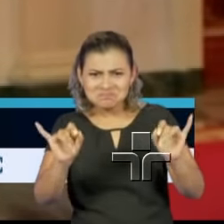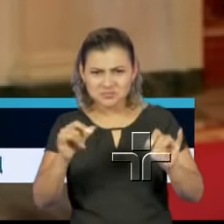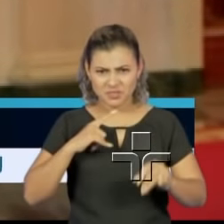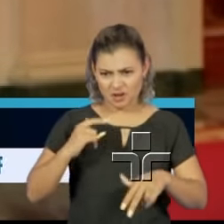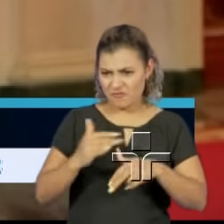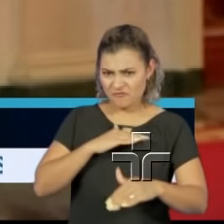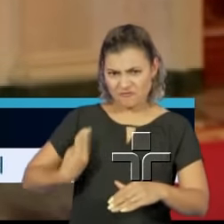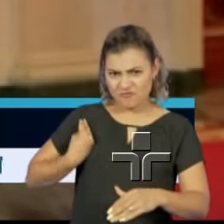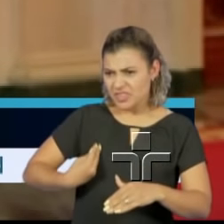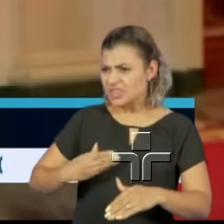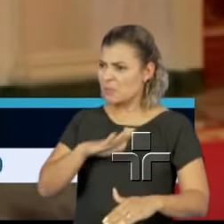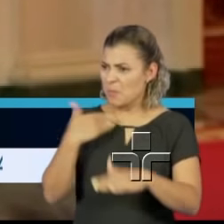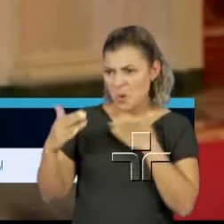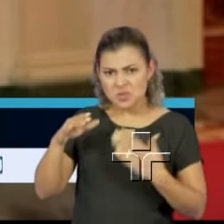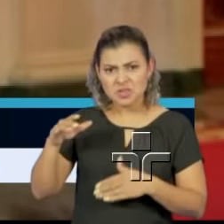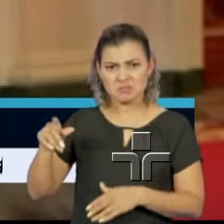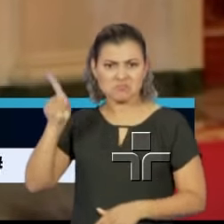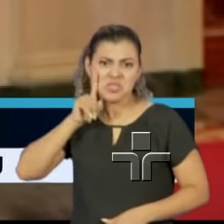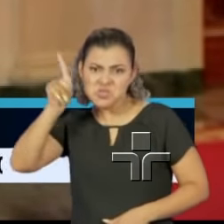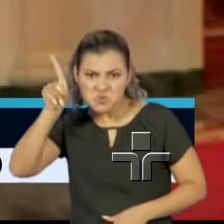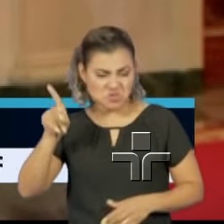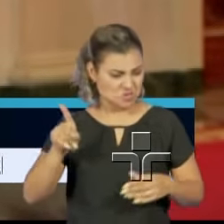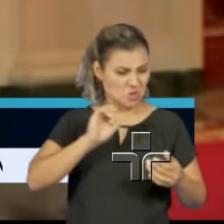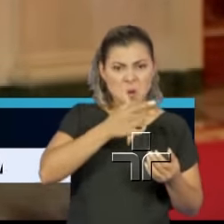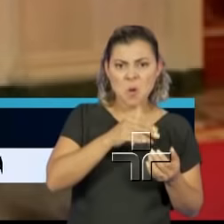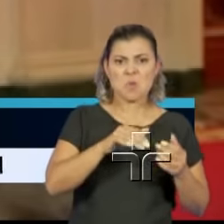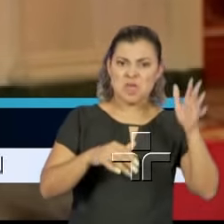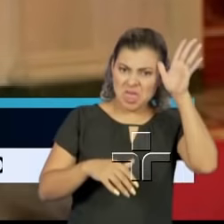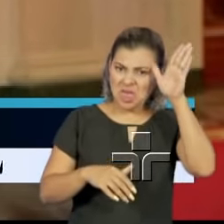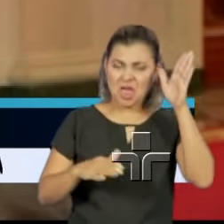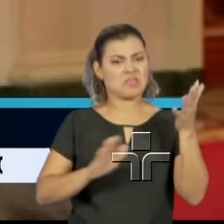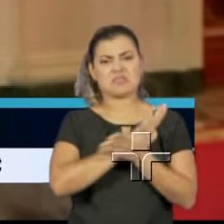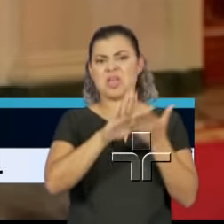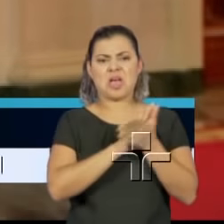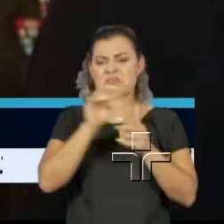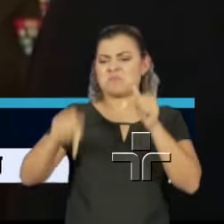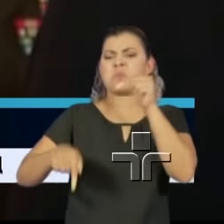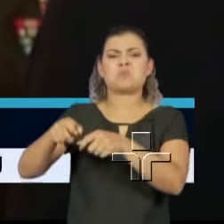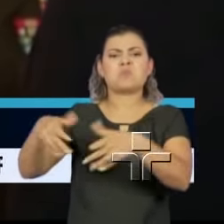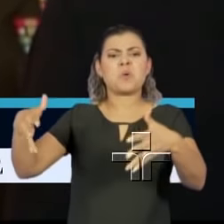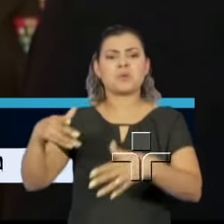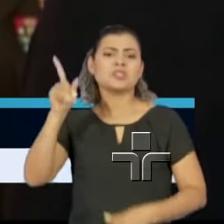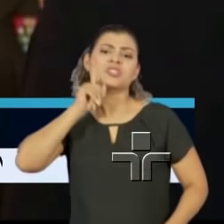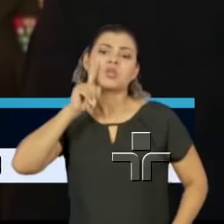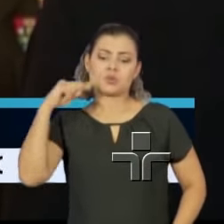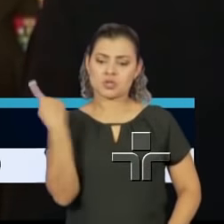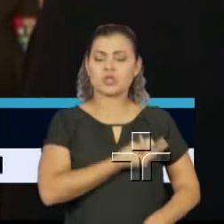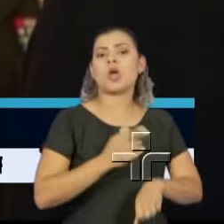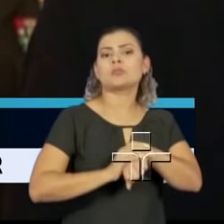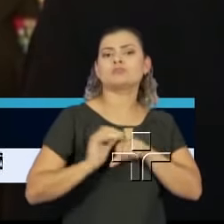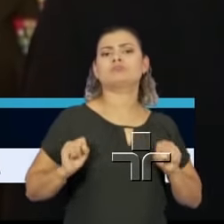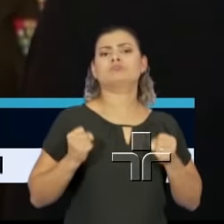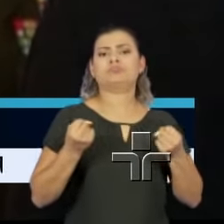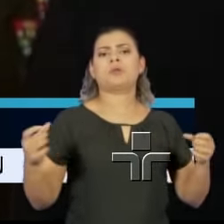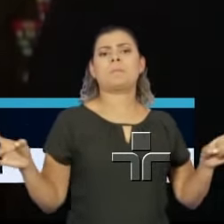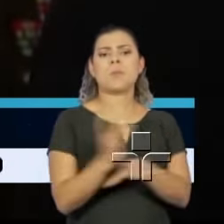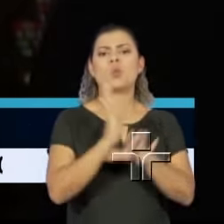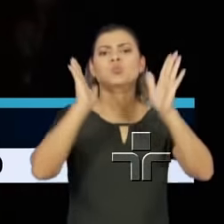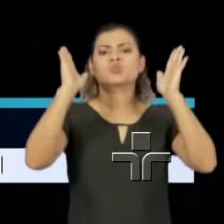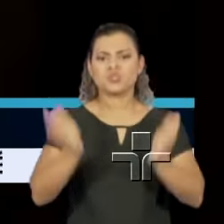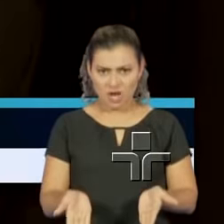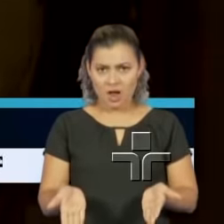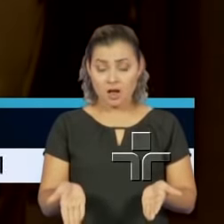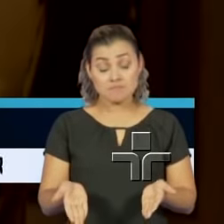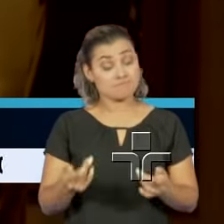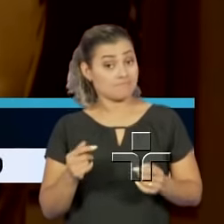vidas americanas e iraquianas, que os danos foram mínimos e que as forças dos Estados Unidos estão preparadas para tudo. Disse